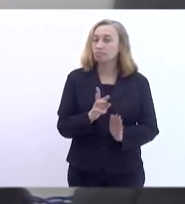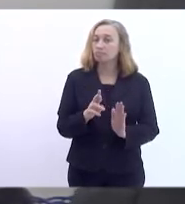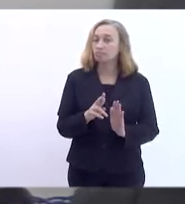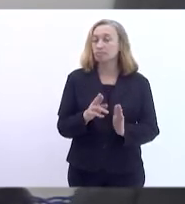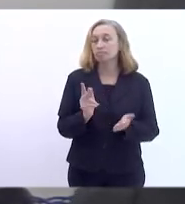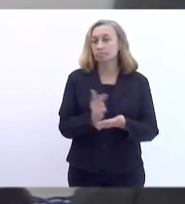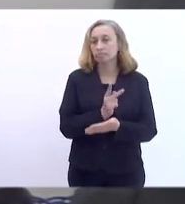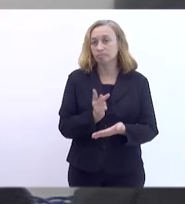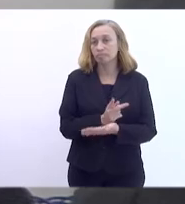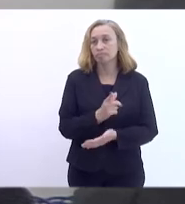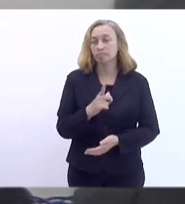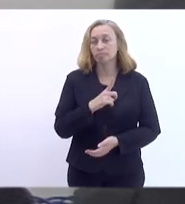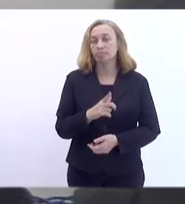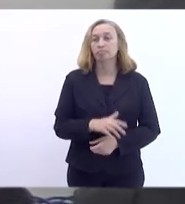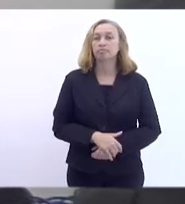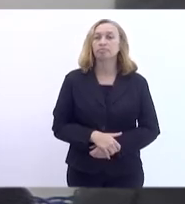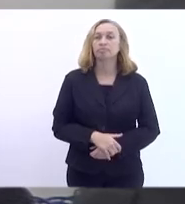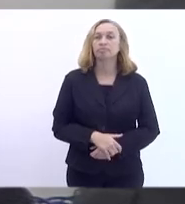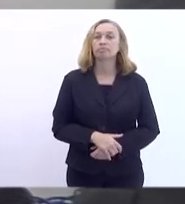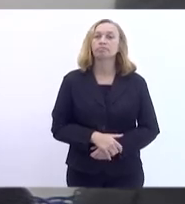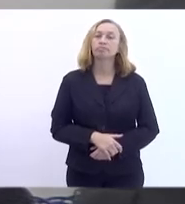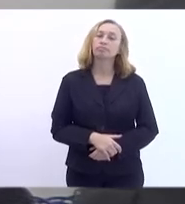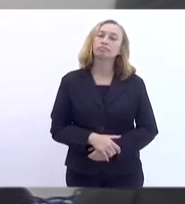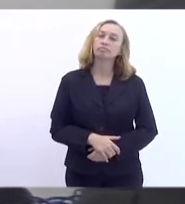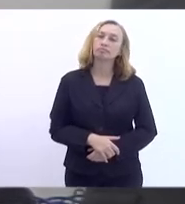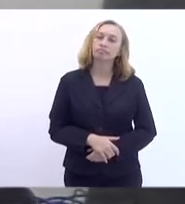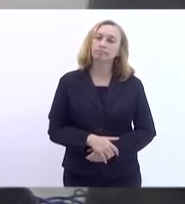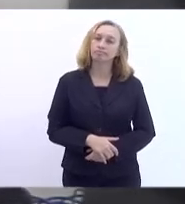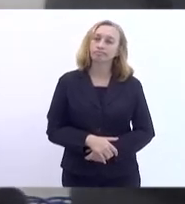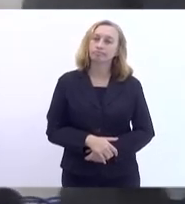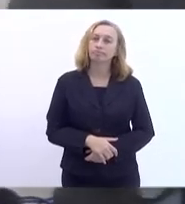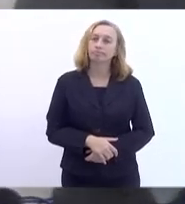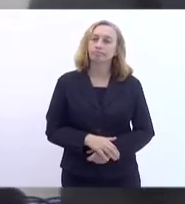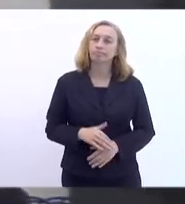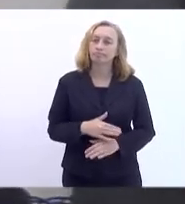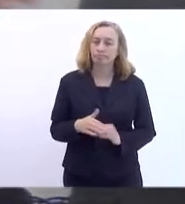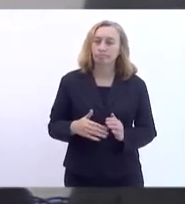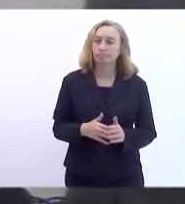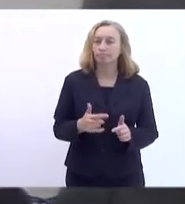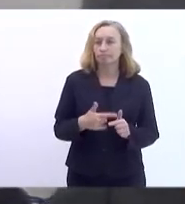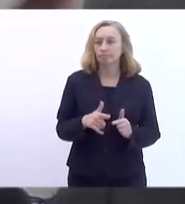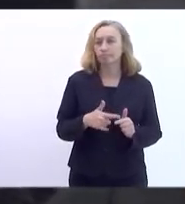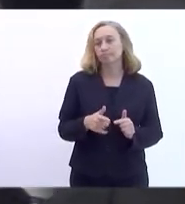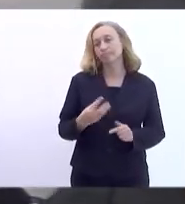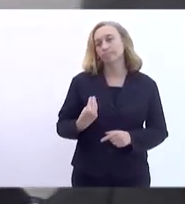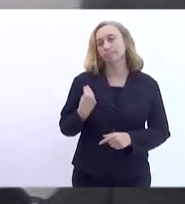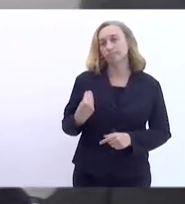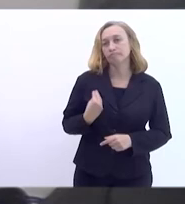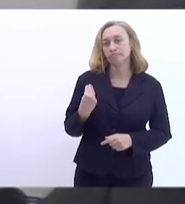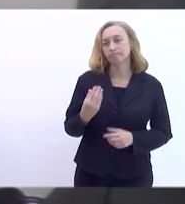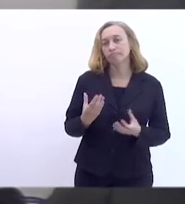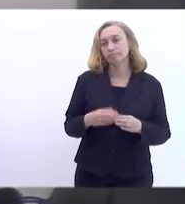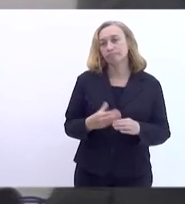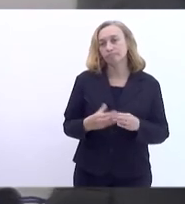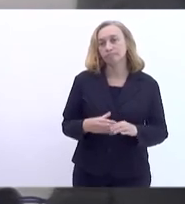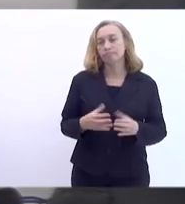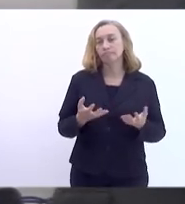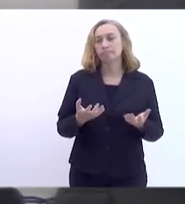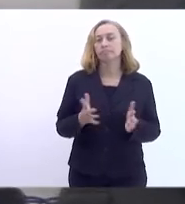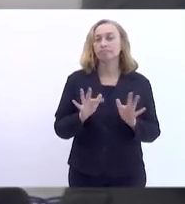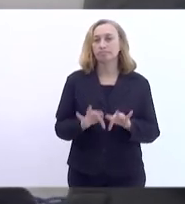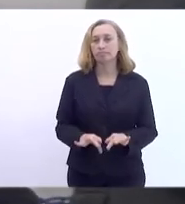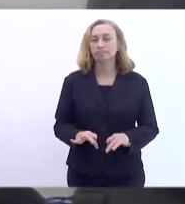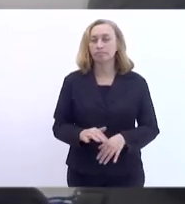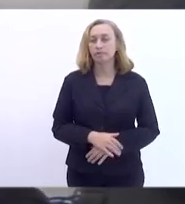ser equivocada Então essa é uma vantagem do de todos os problemas que estamos passando nesse concurso é o que